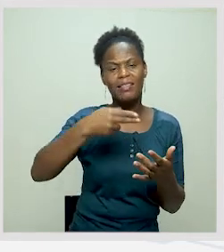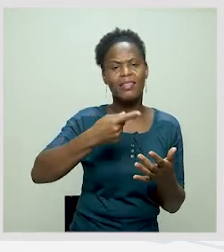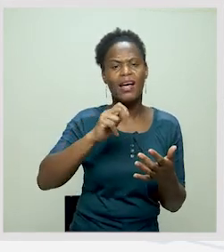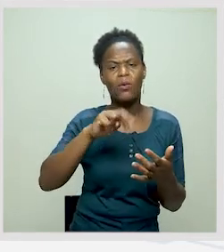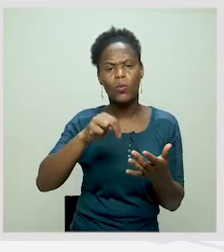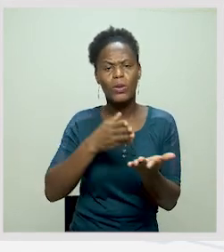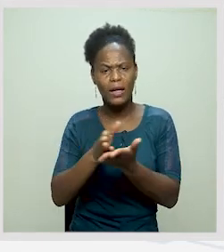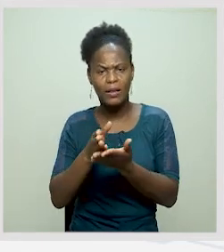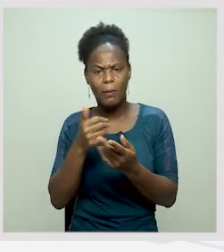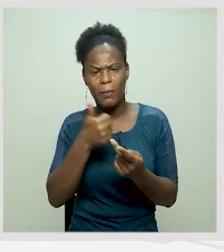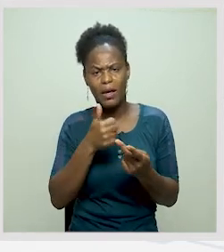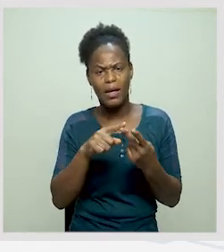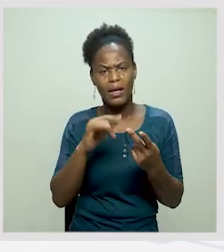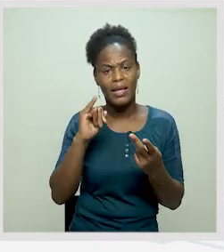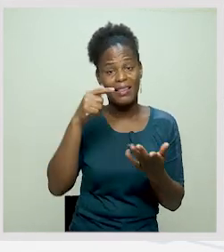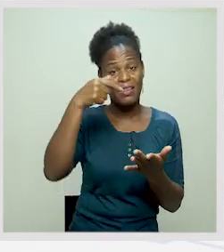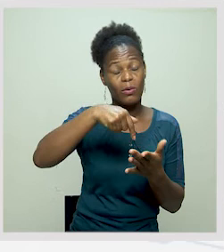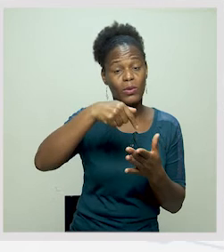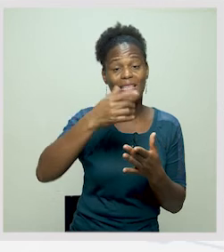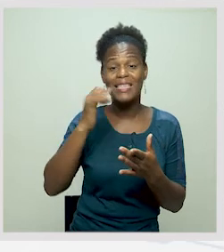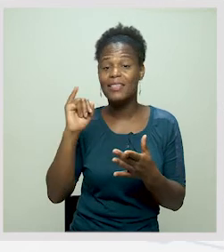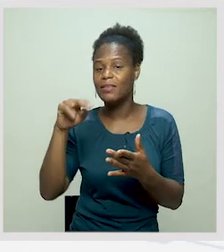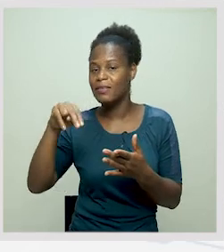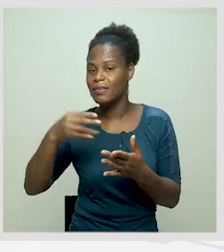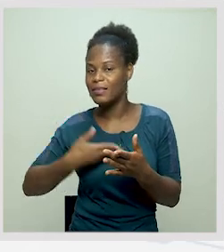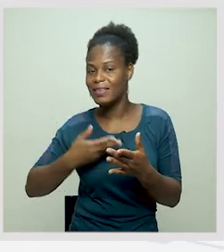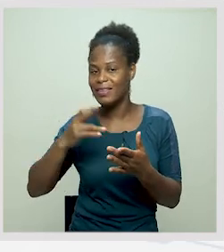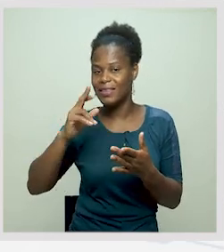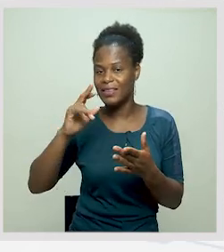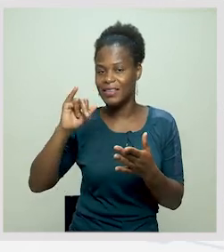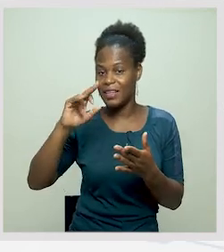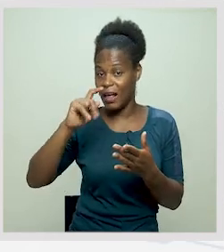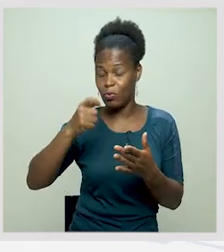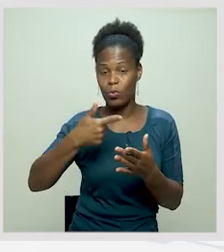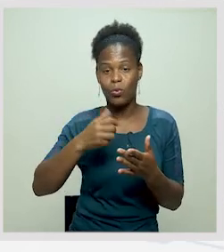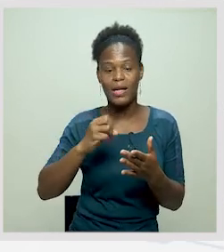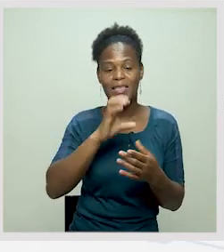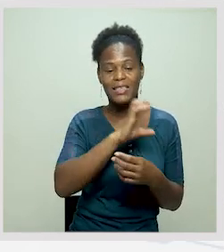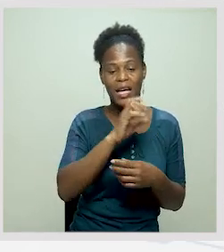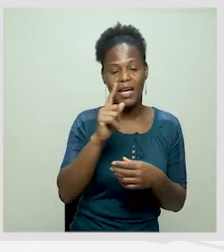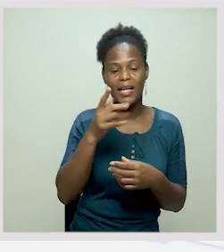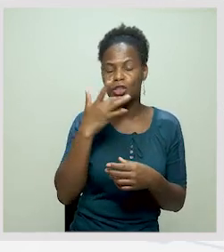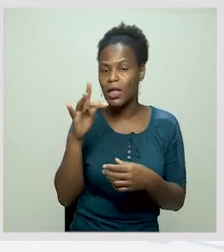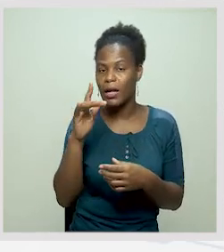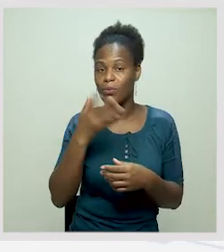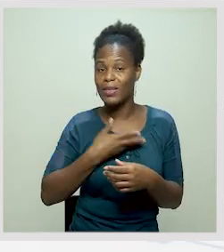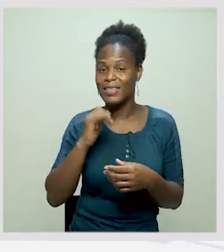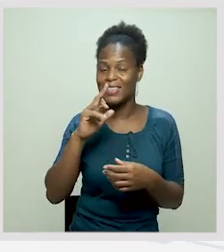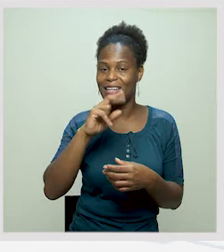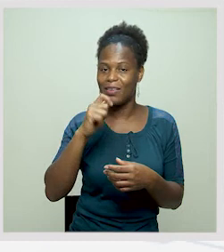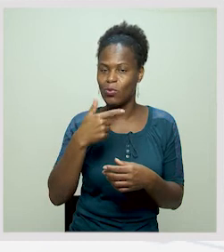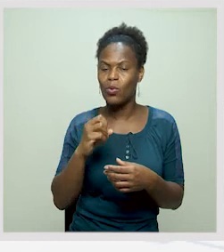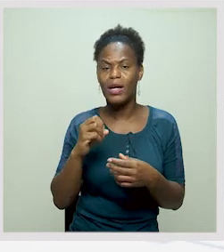direto. B, interno indireto. C, externo direto. Ou